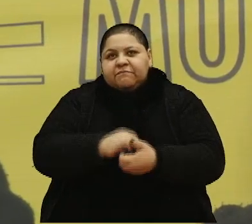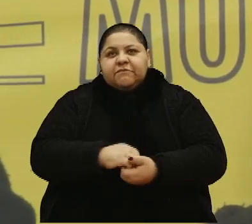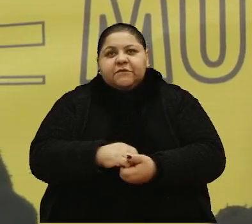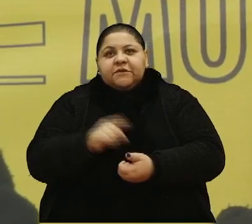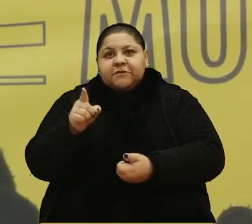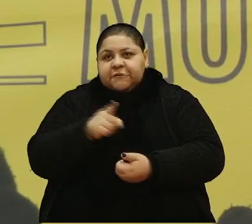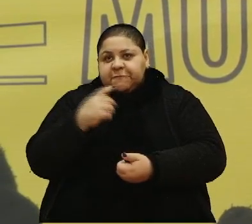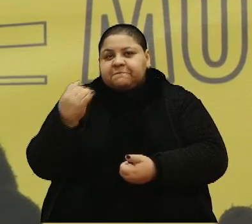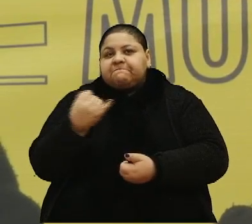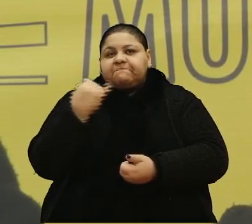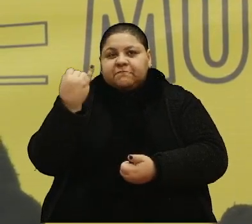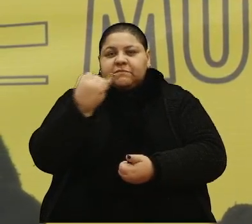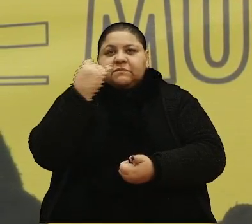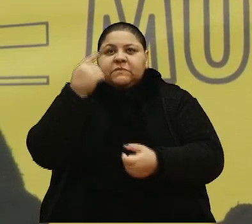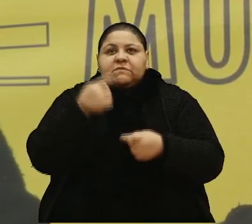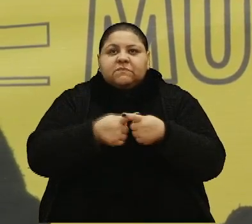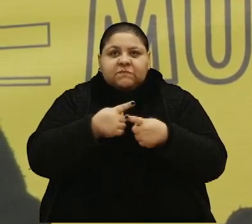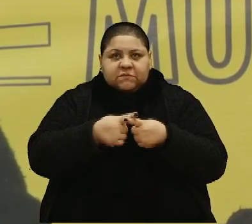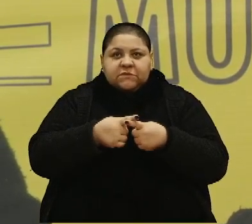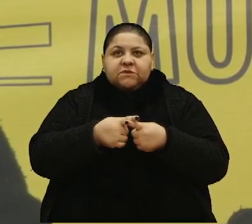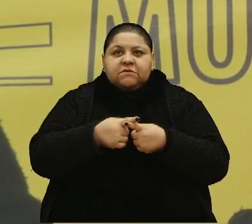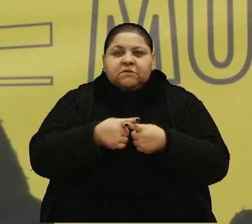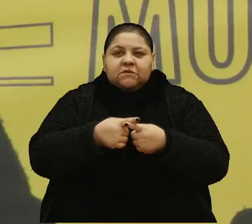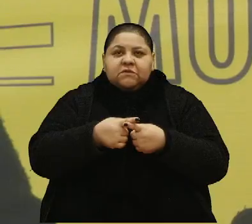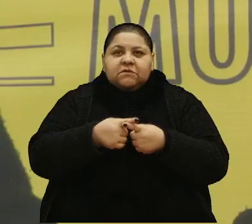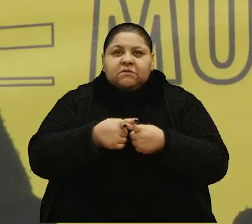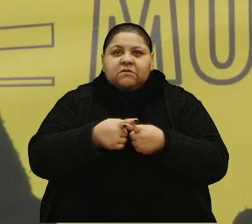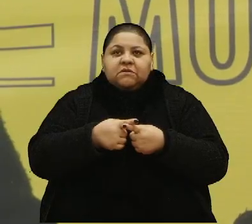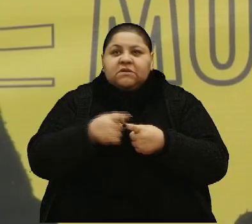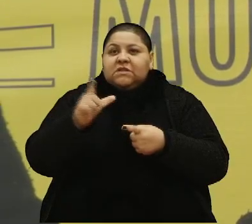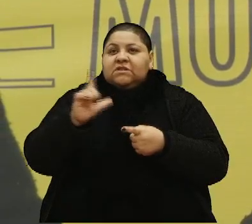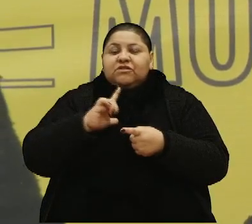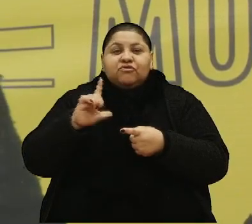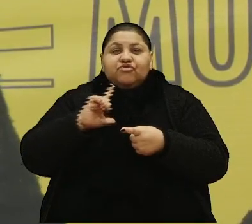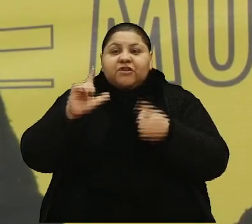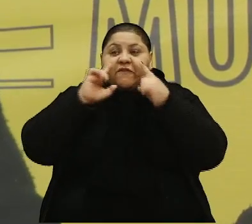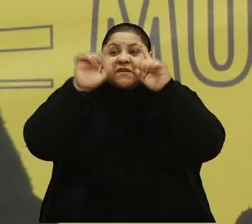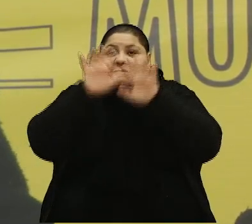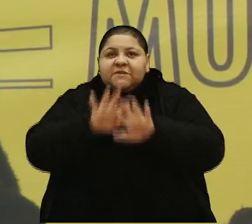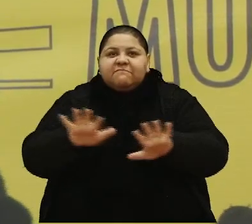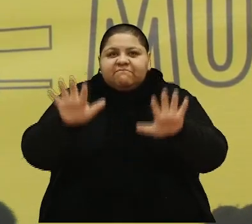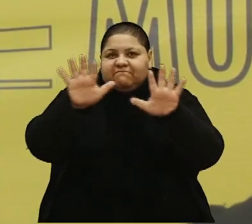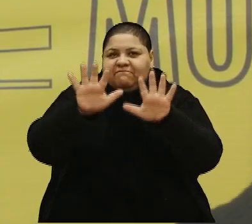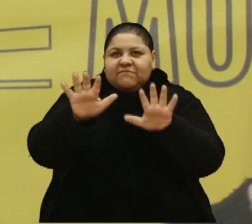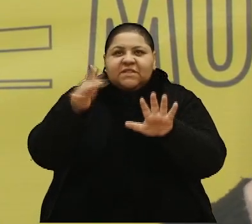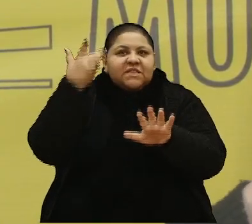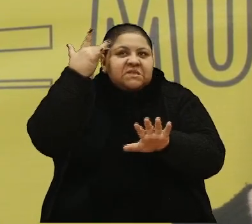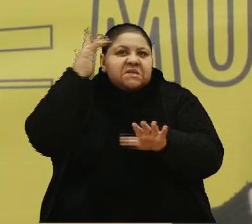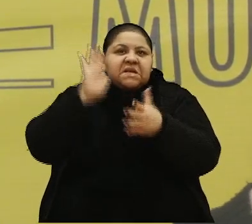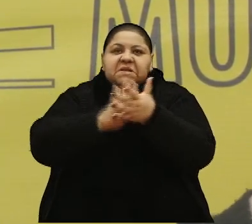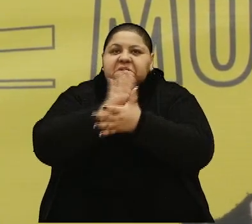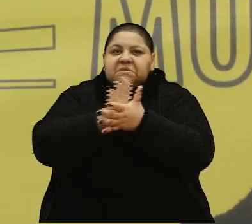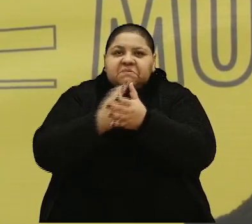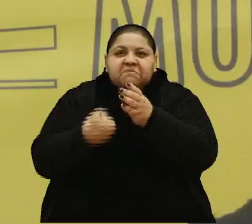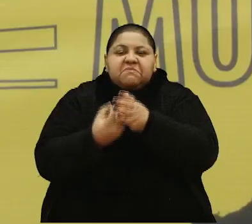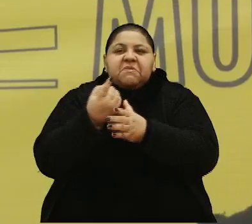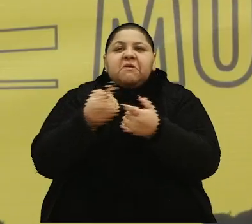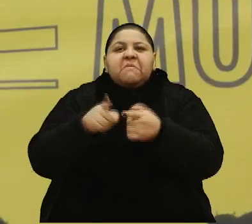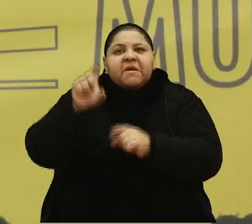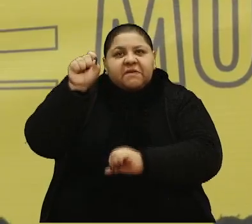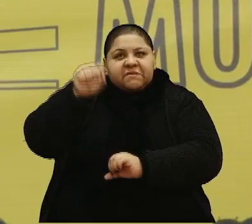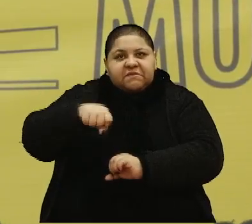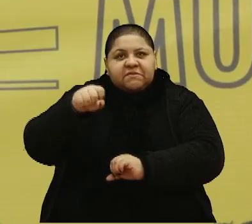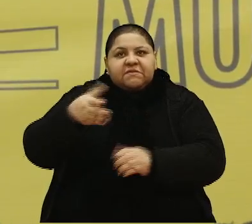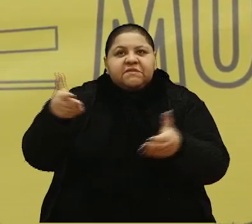extremamente importante, porque até então ela não tinha tanta visibilidade, né? Ninguém sabia que ela existia, mas sim, ela existe e